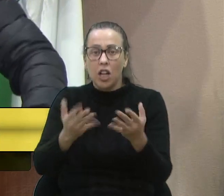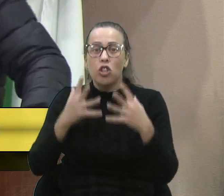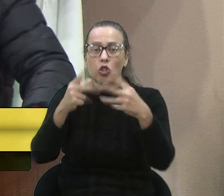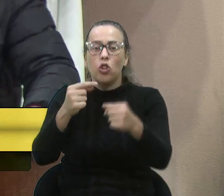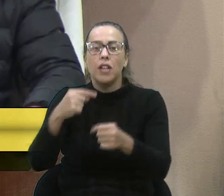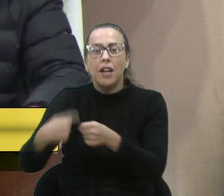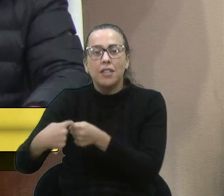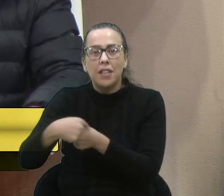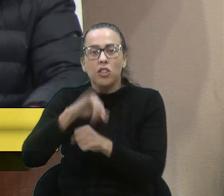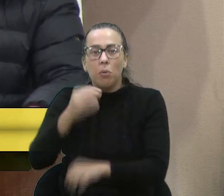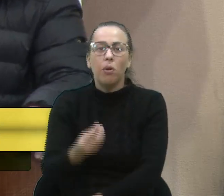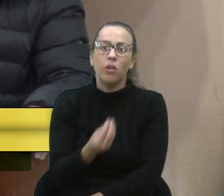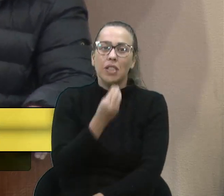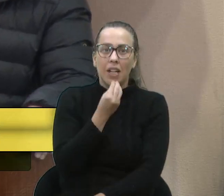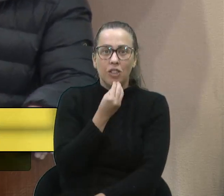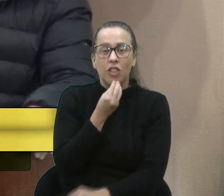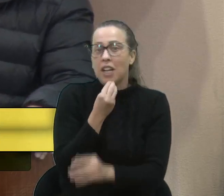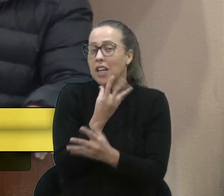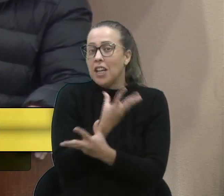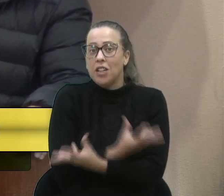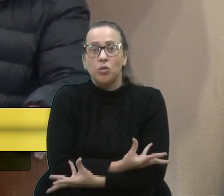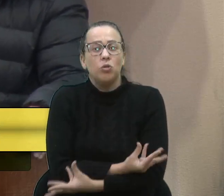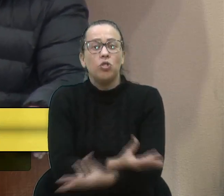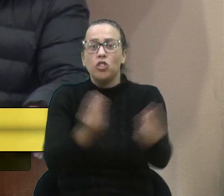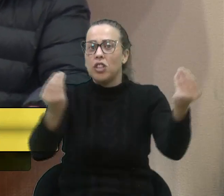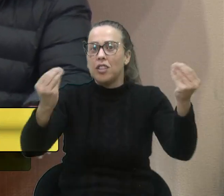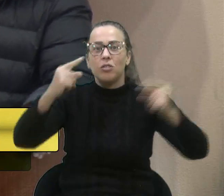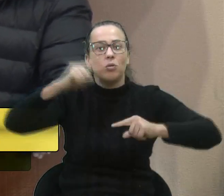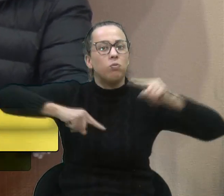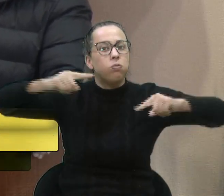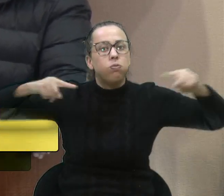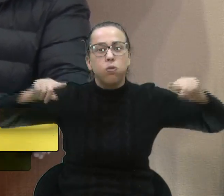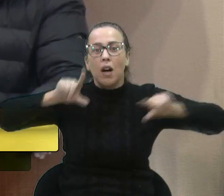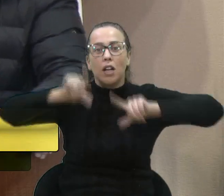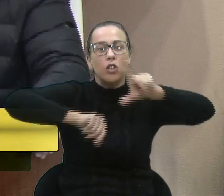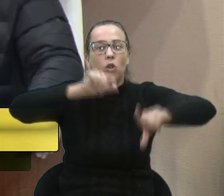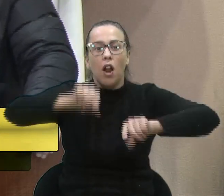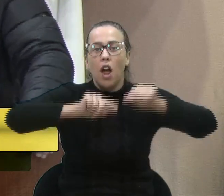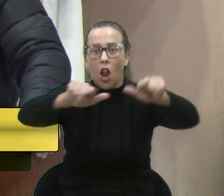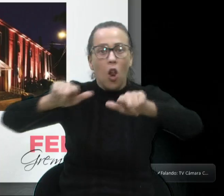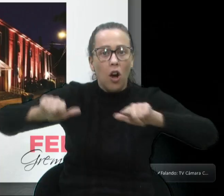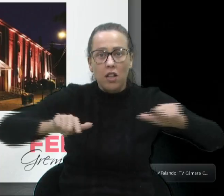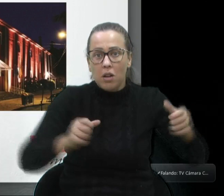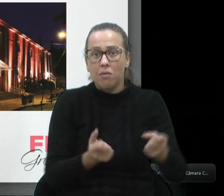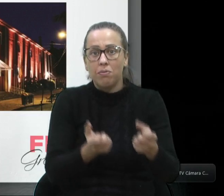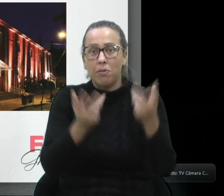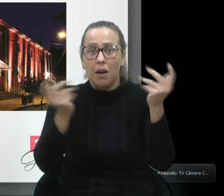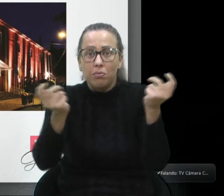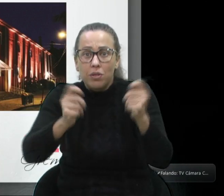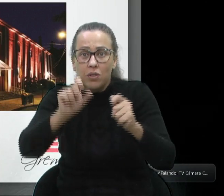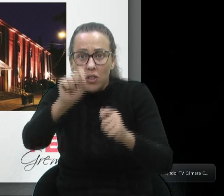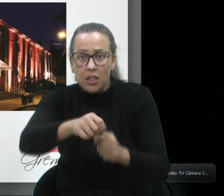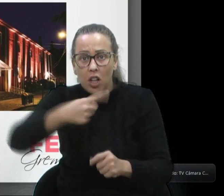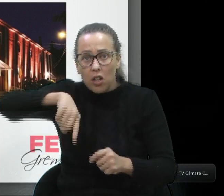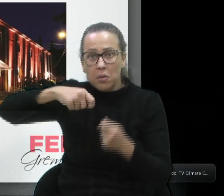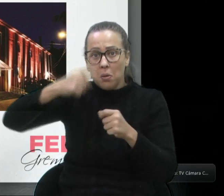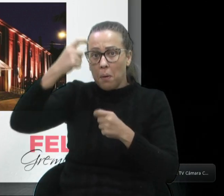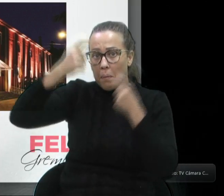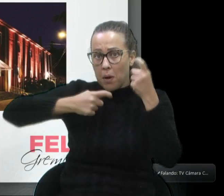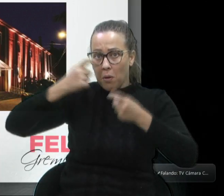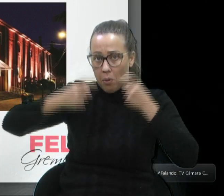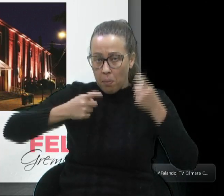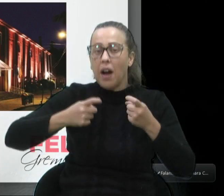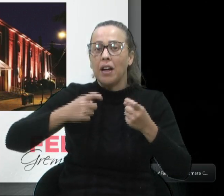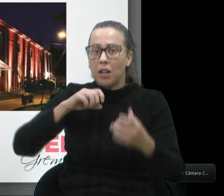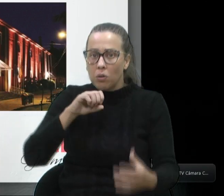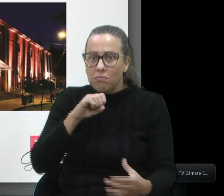cidade essas possibilidades das mais variadas formas e mais variadas localizações. Porque nós temos que nos preocupar, primeiro, com a preservação